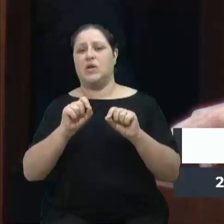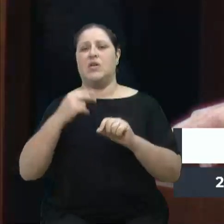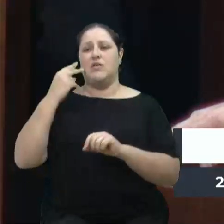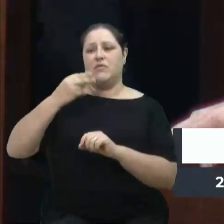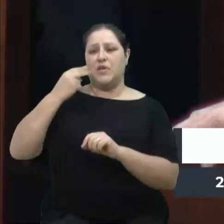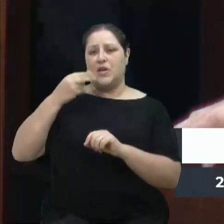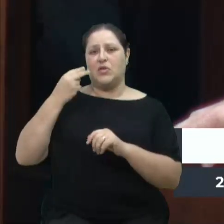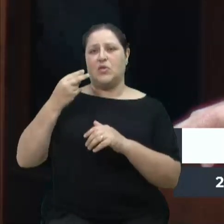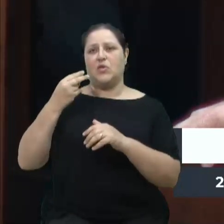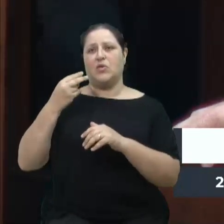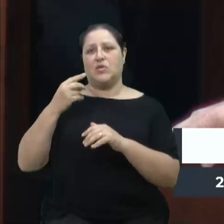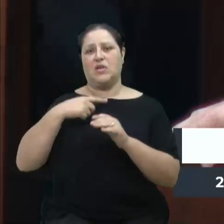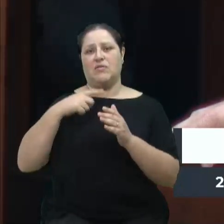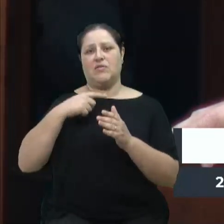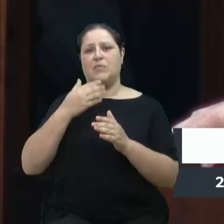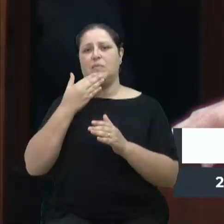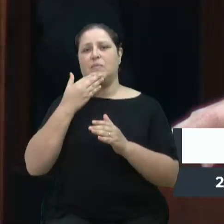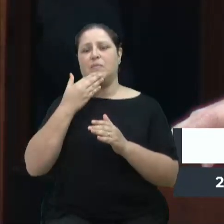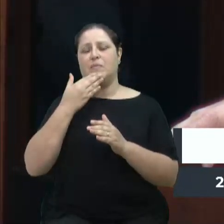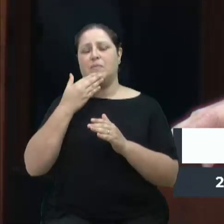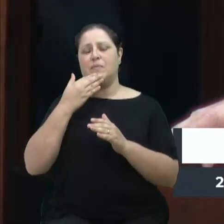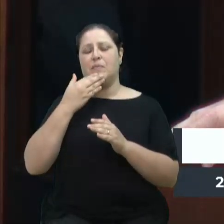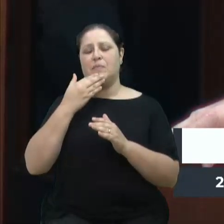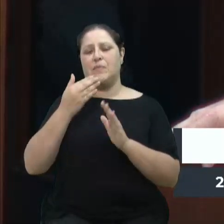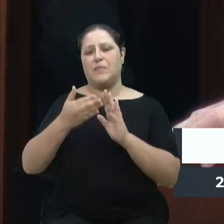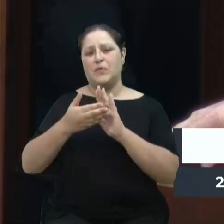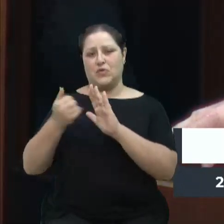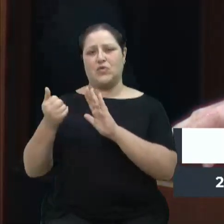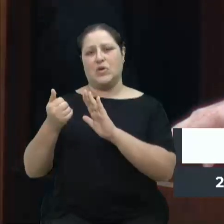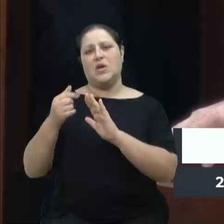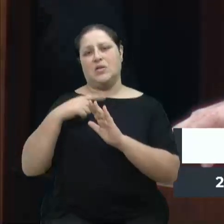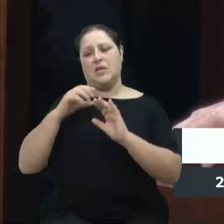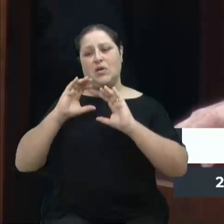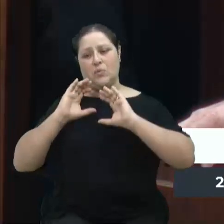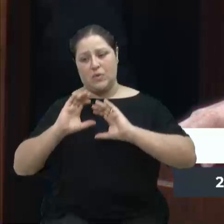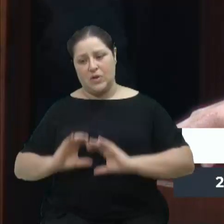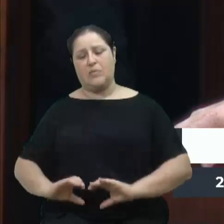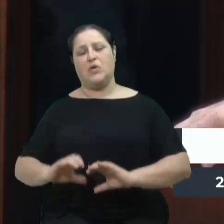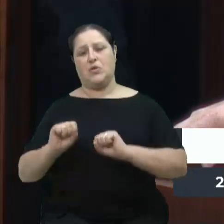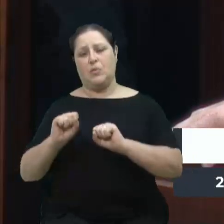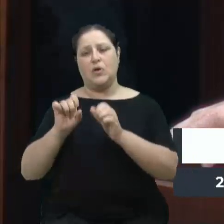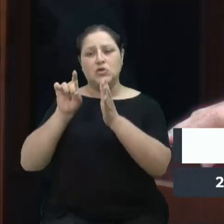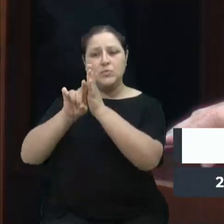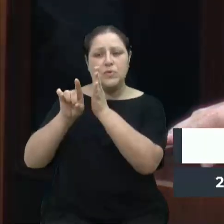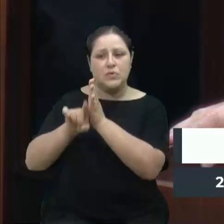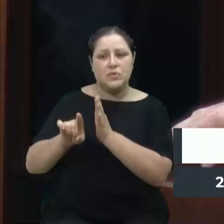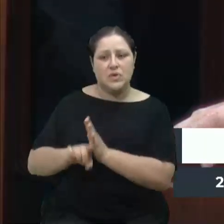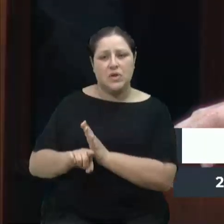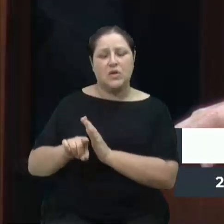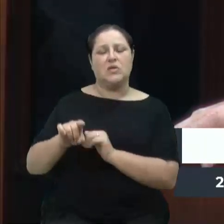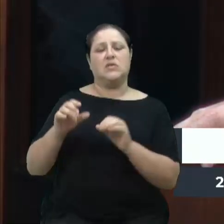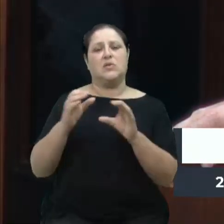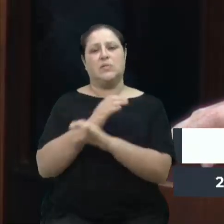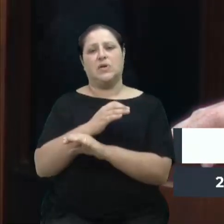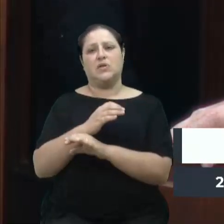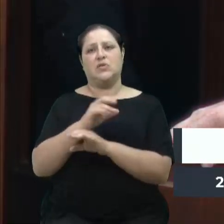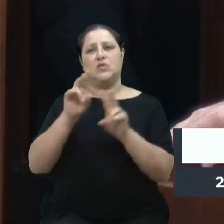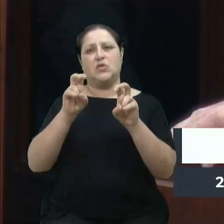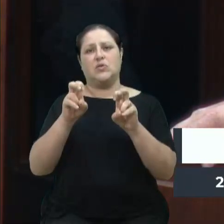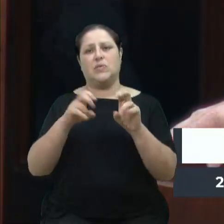uma atitude que pode ser questionada, absolutamente, no campo da legalidade. E eu nem vou entrar porque não vai dar